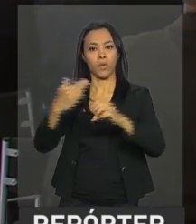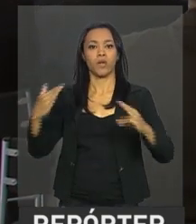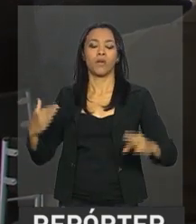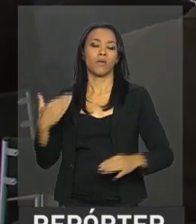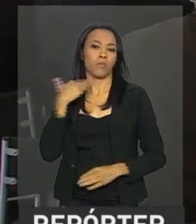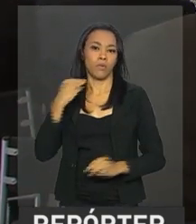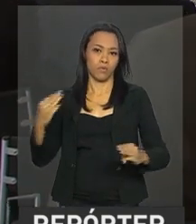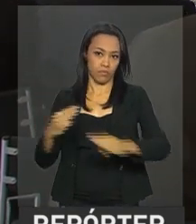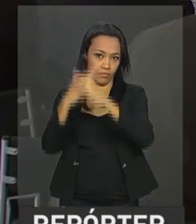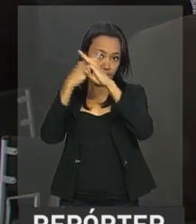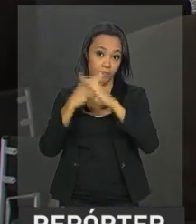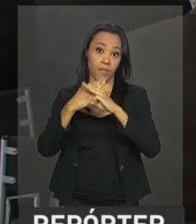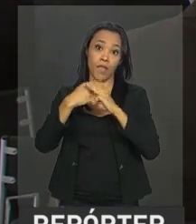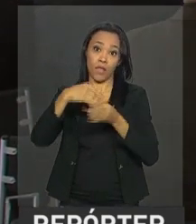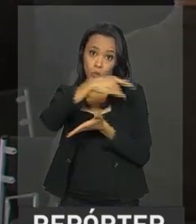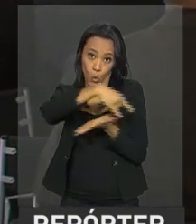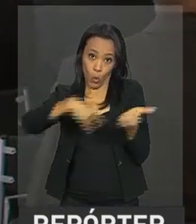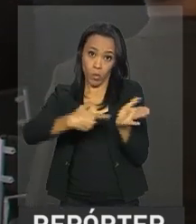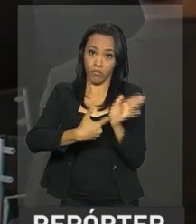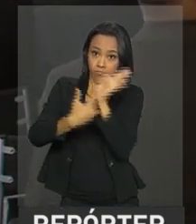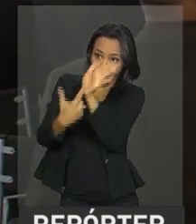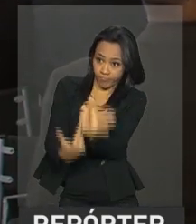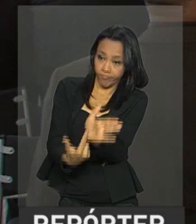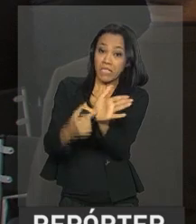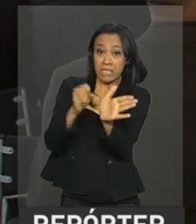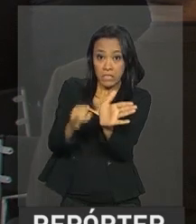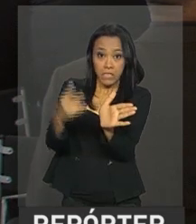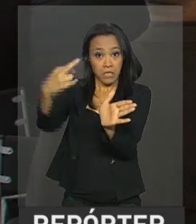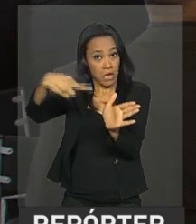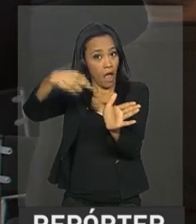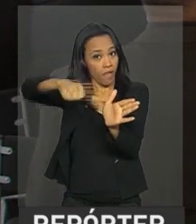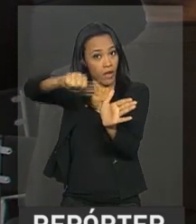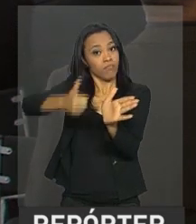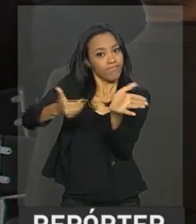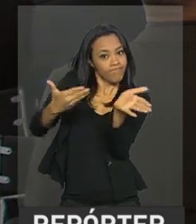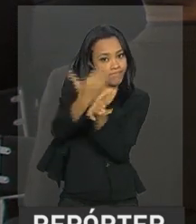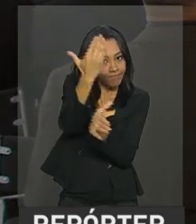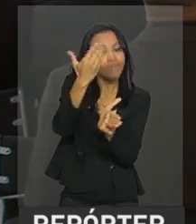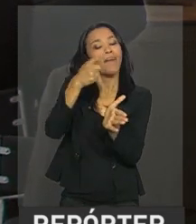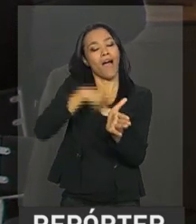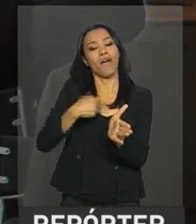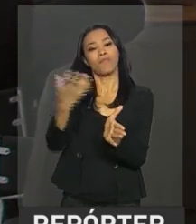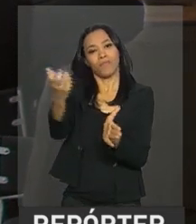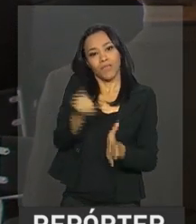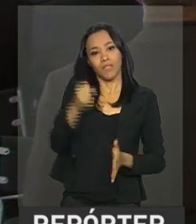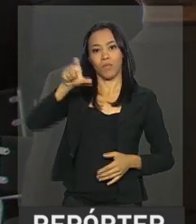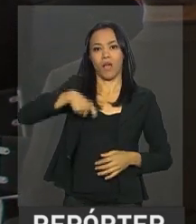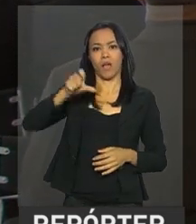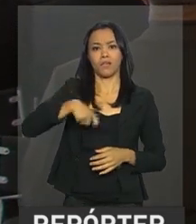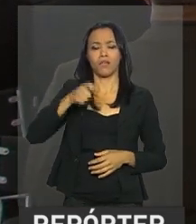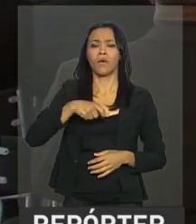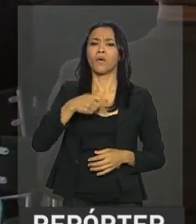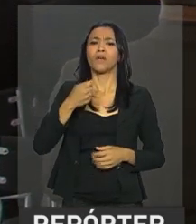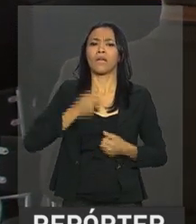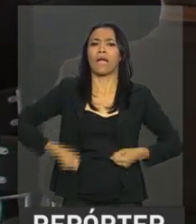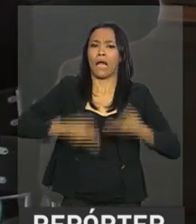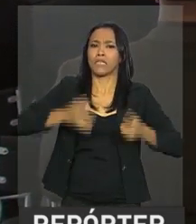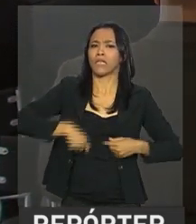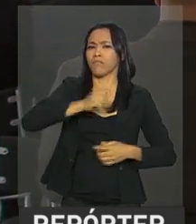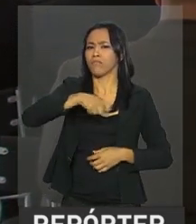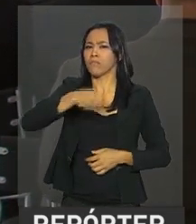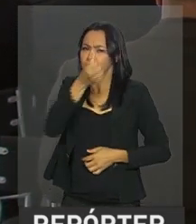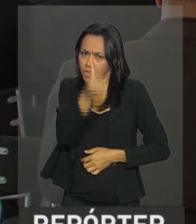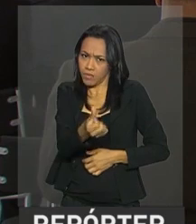Caixa Econômica Federal, apresenta a documentação e, se aprovada, ela recebe esse crédito que ela pode gastar em até 6 meses. Nesse período, ela